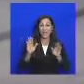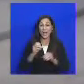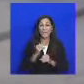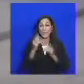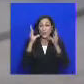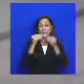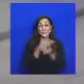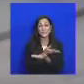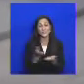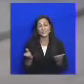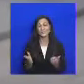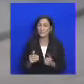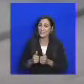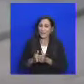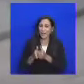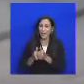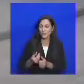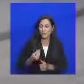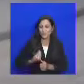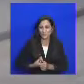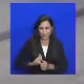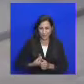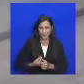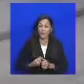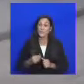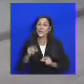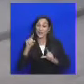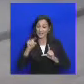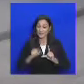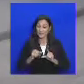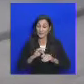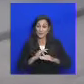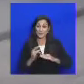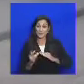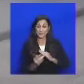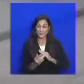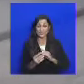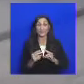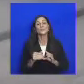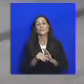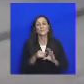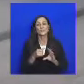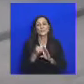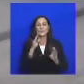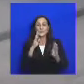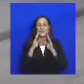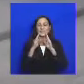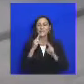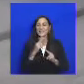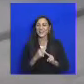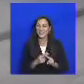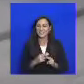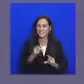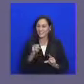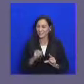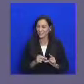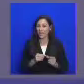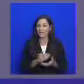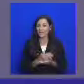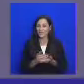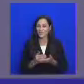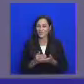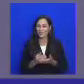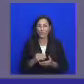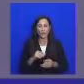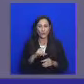Olá, muito boa noite a todos que nos acompanham ao vivo pela Rede TV e pelos perfis do Facebook e do YouTube da Caixa e da Rede TV. Está